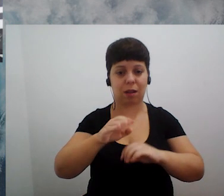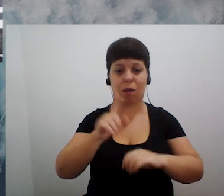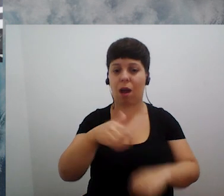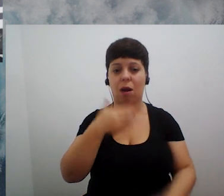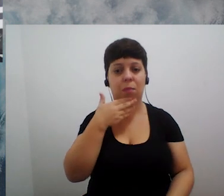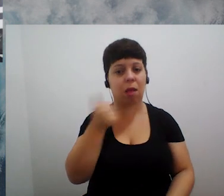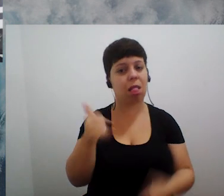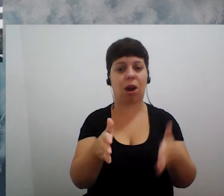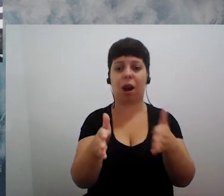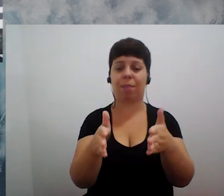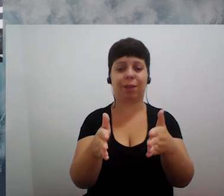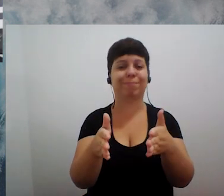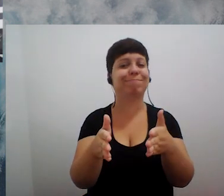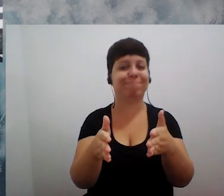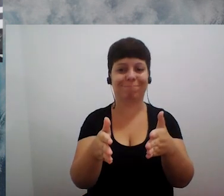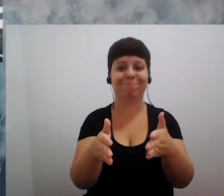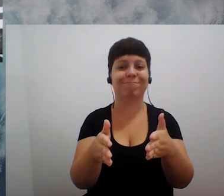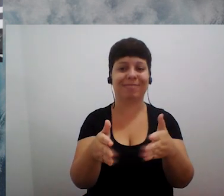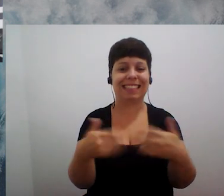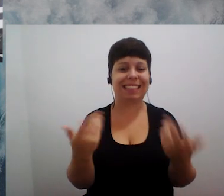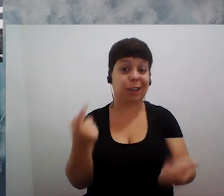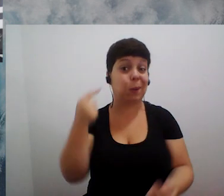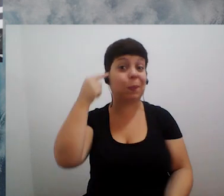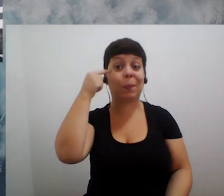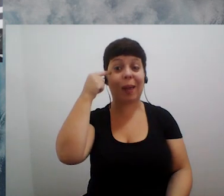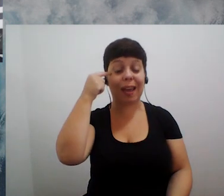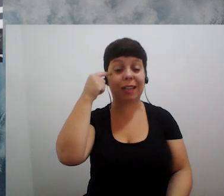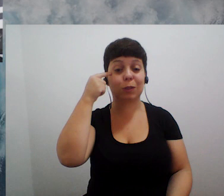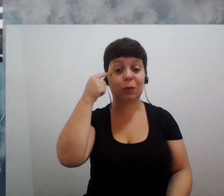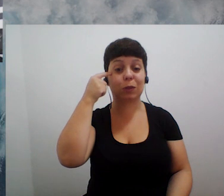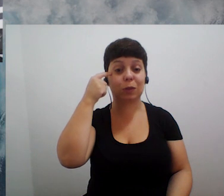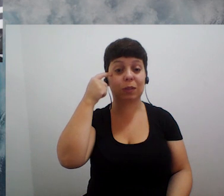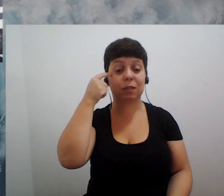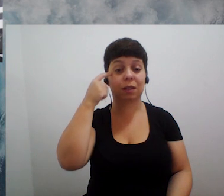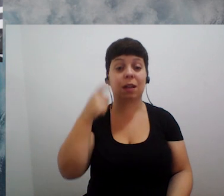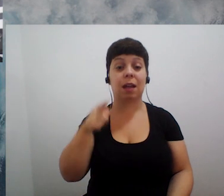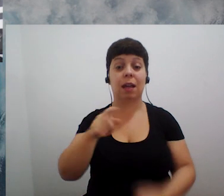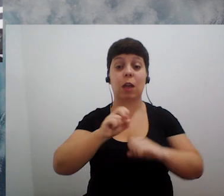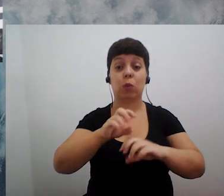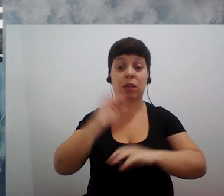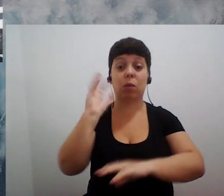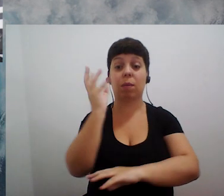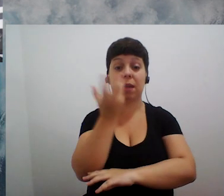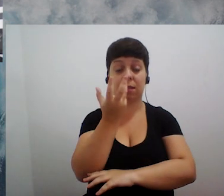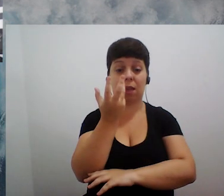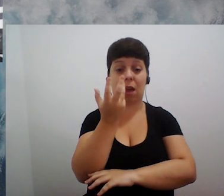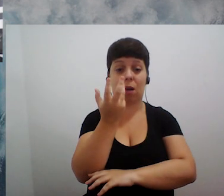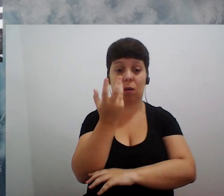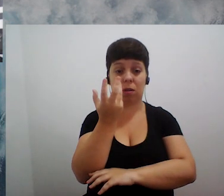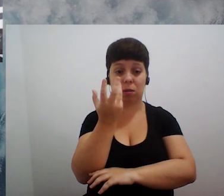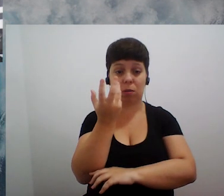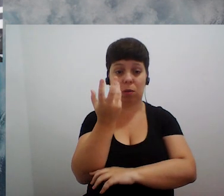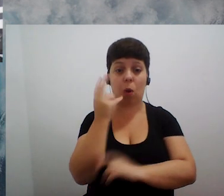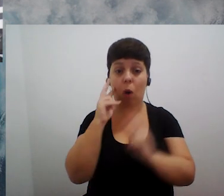educação sempre vai ser o melhor caminho para tudo, né? Então, eu penso muito que a gente colocar a educação ambiental como